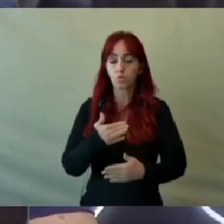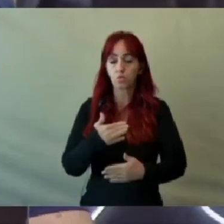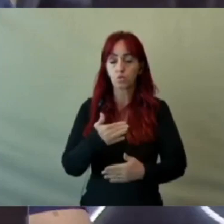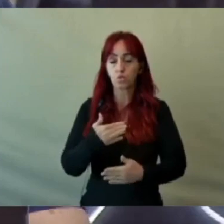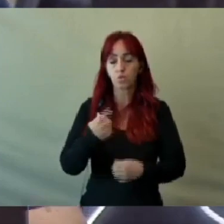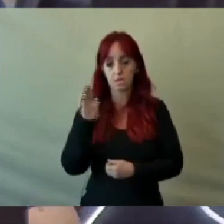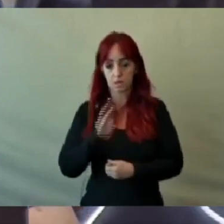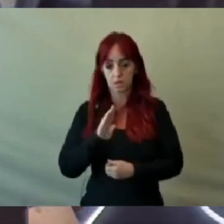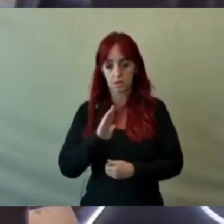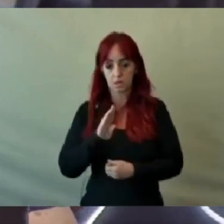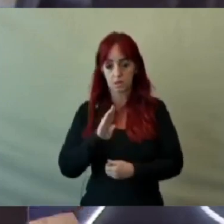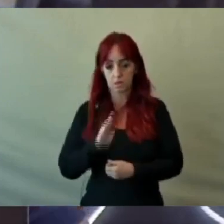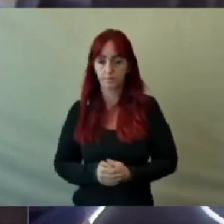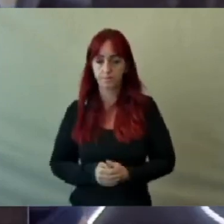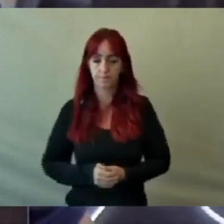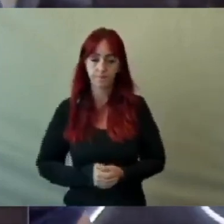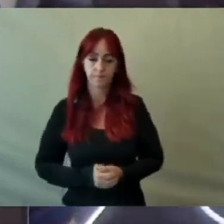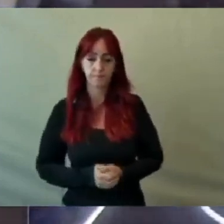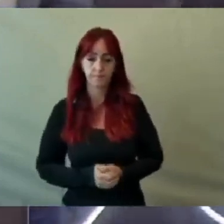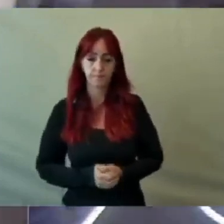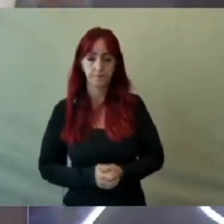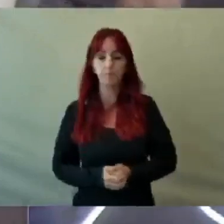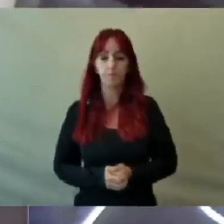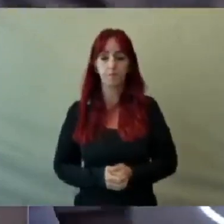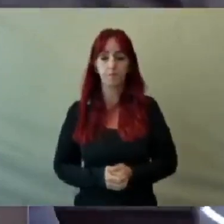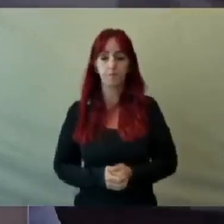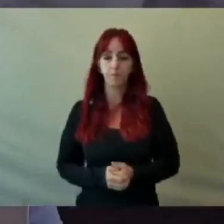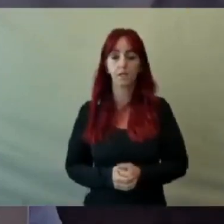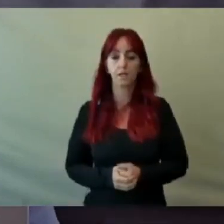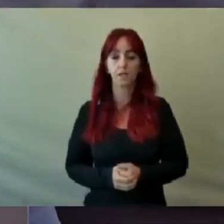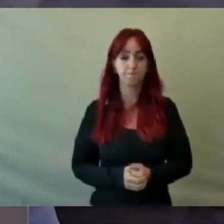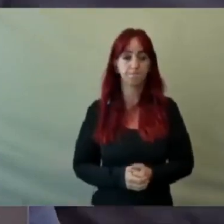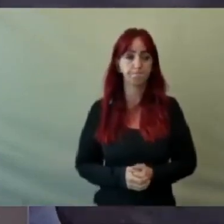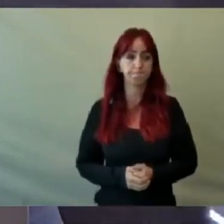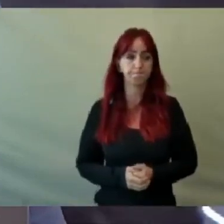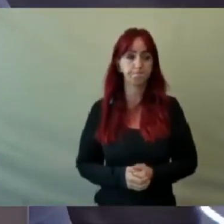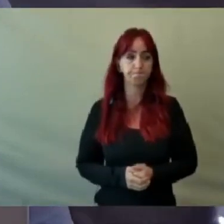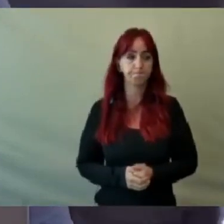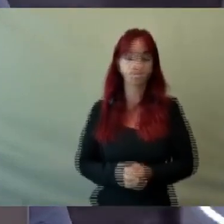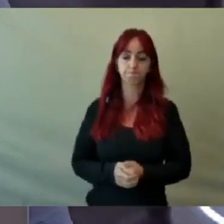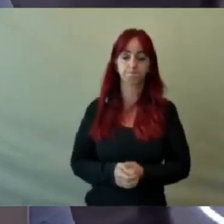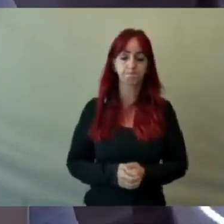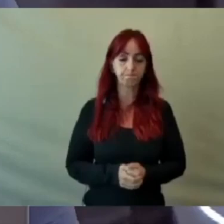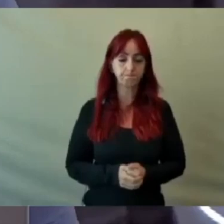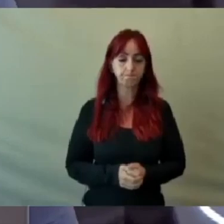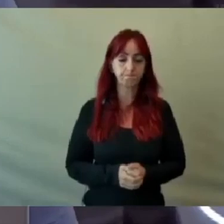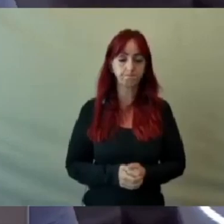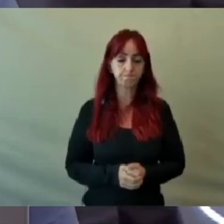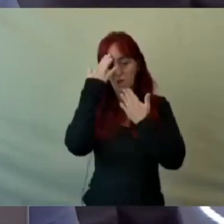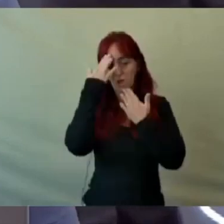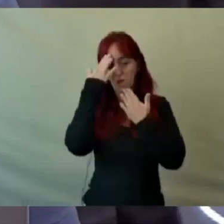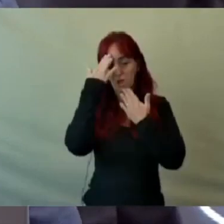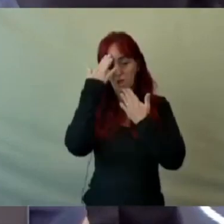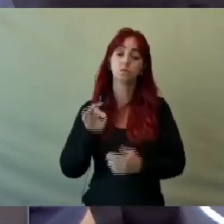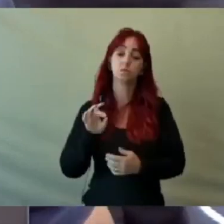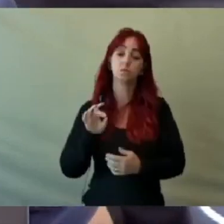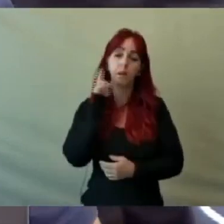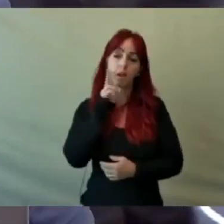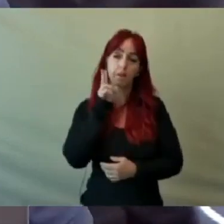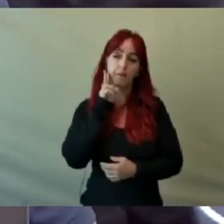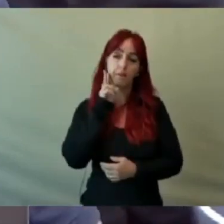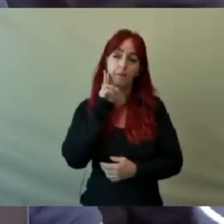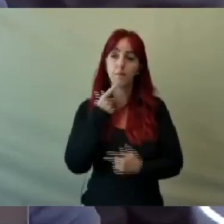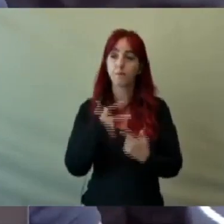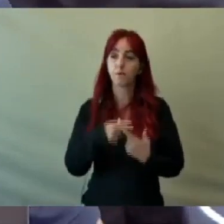muito obrigado sensacional só para me retratar que quando eu falei de cuidado com as